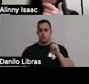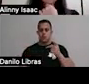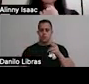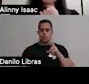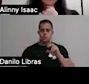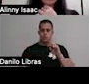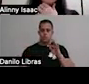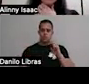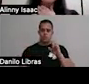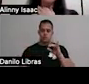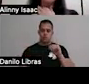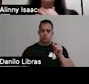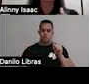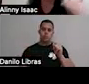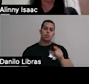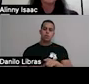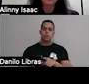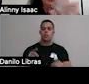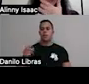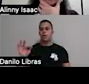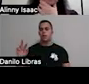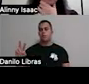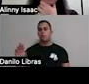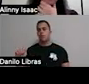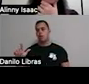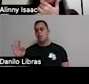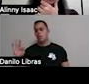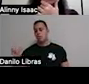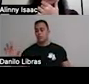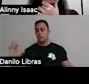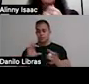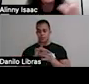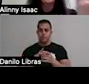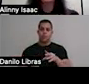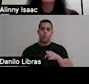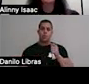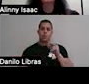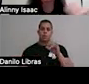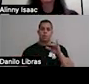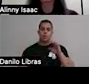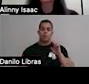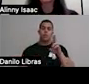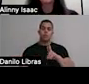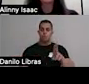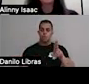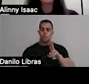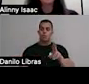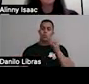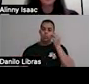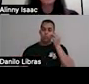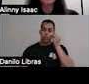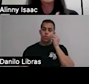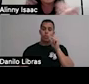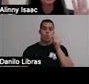F2-alfa. Então, nesse trabalho, o Maurício justamente testou, né, o uso do SHIB em camundongos injetados com oligômeros